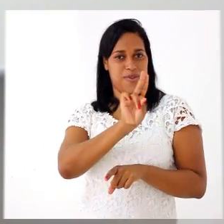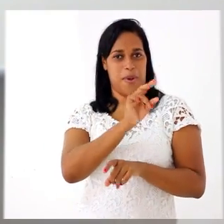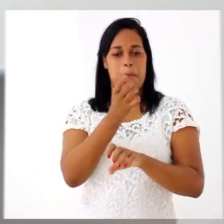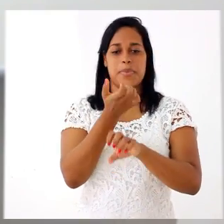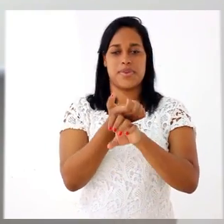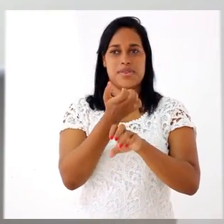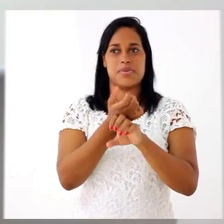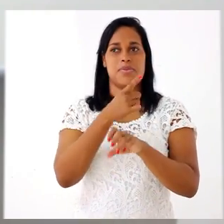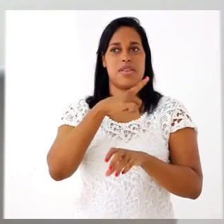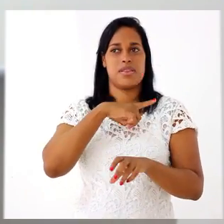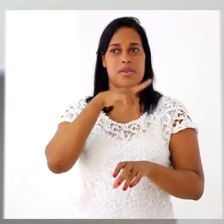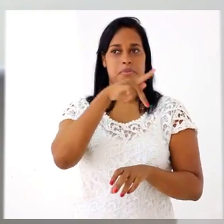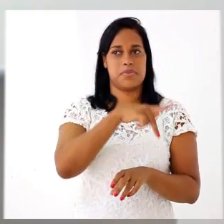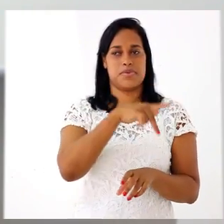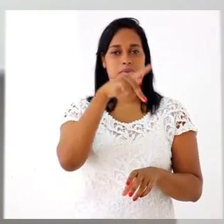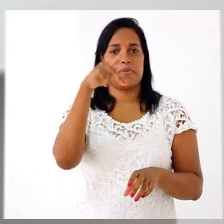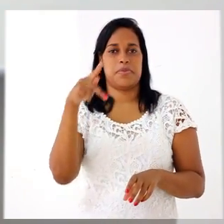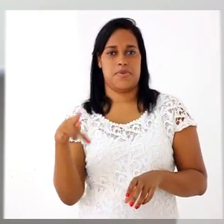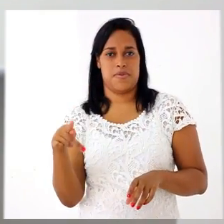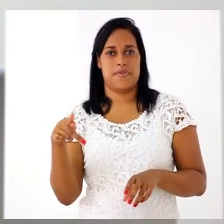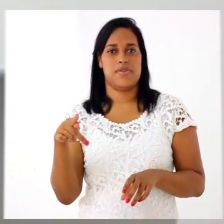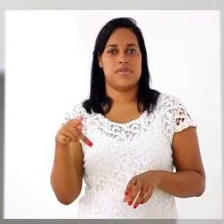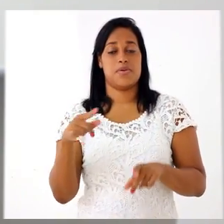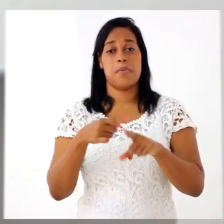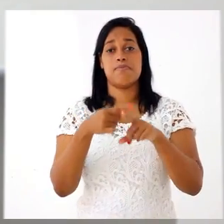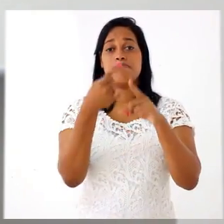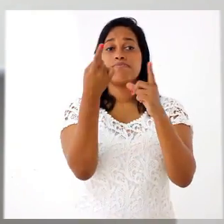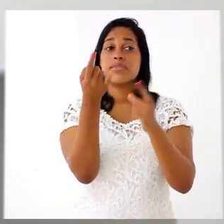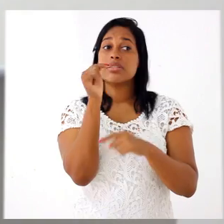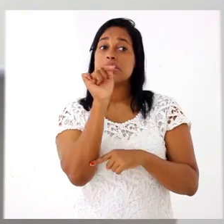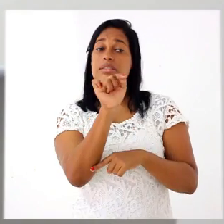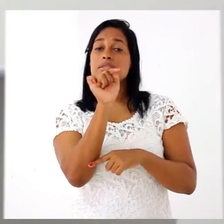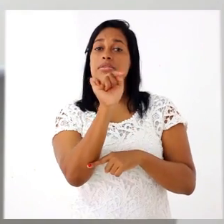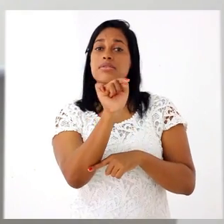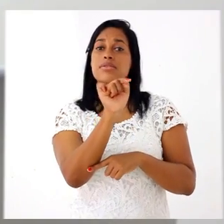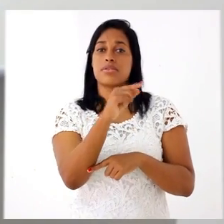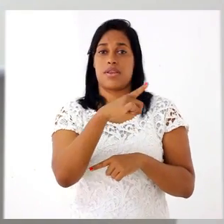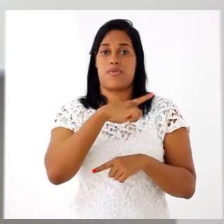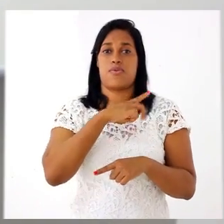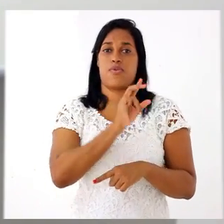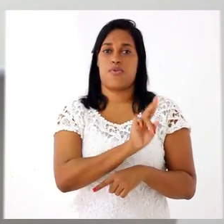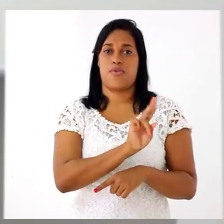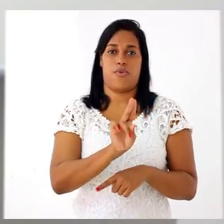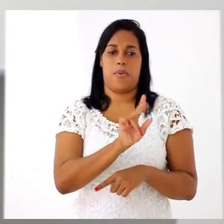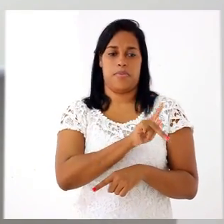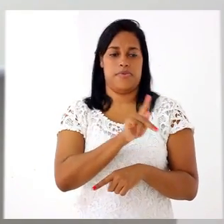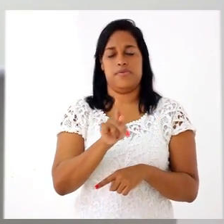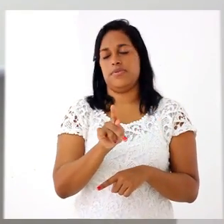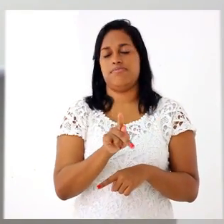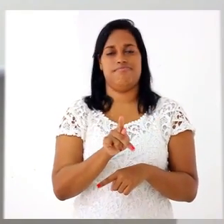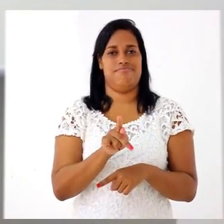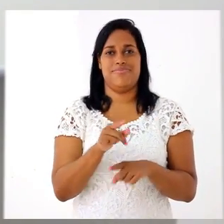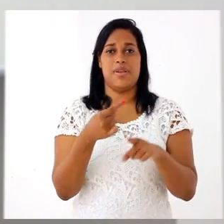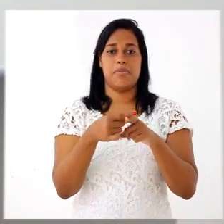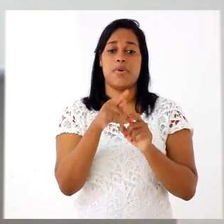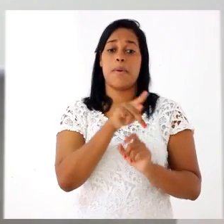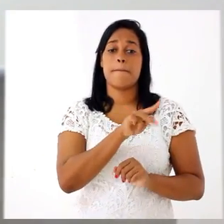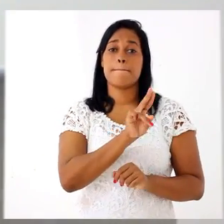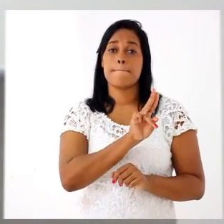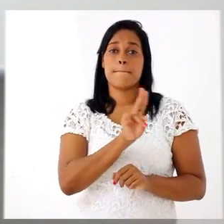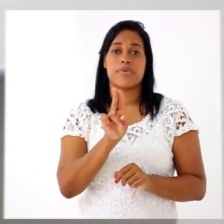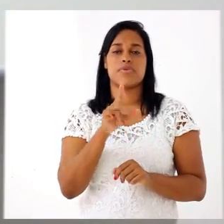temos professor. Mas eu vou colocar nessa entidade o nome do professor? Não. Porque professor tem